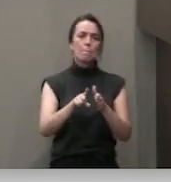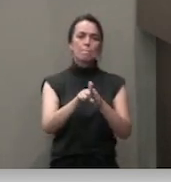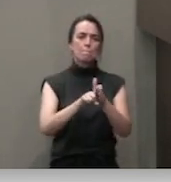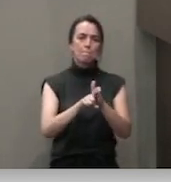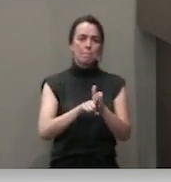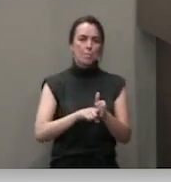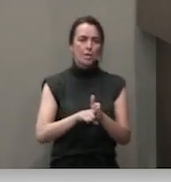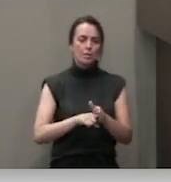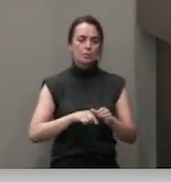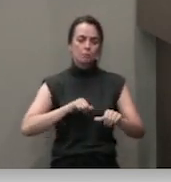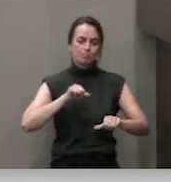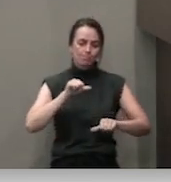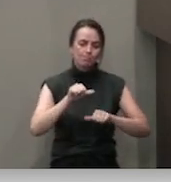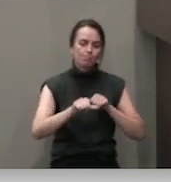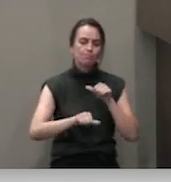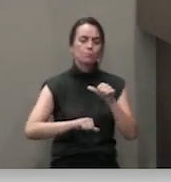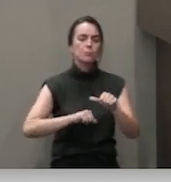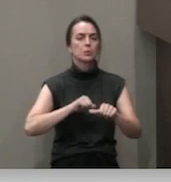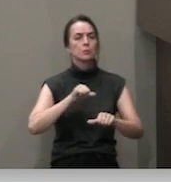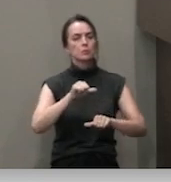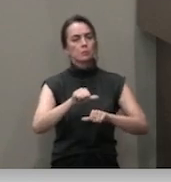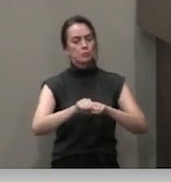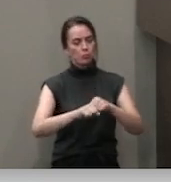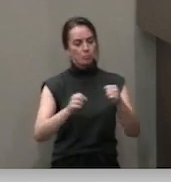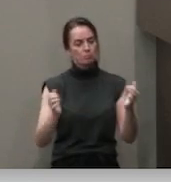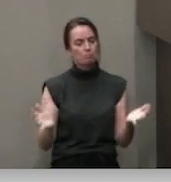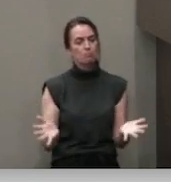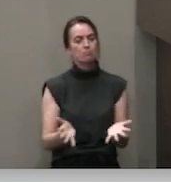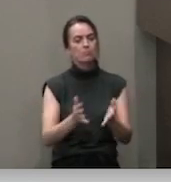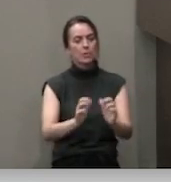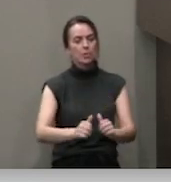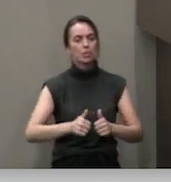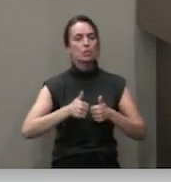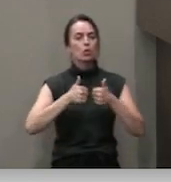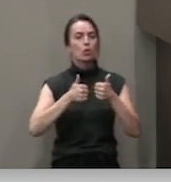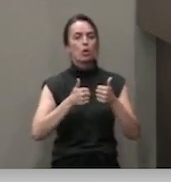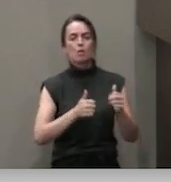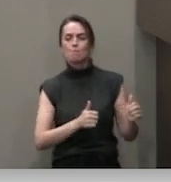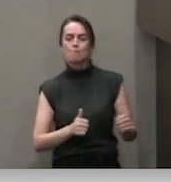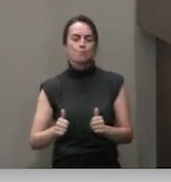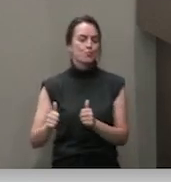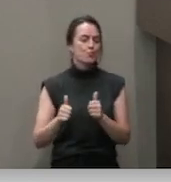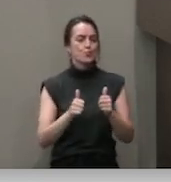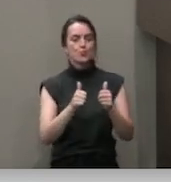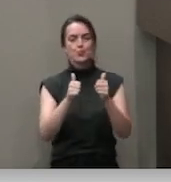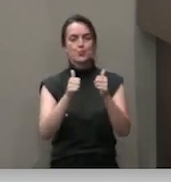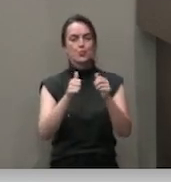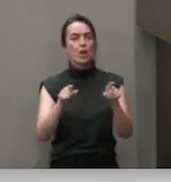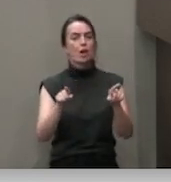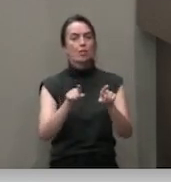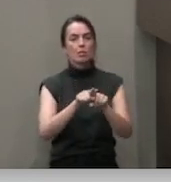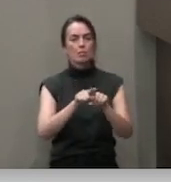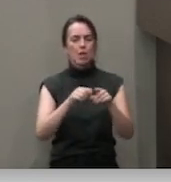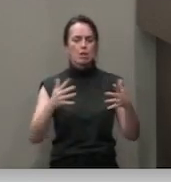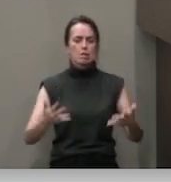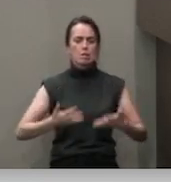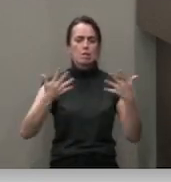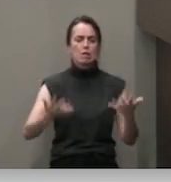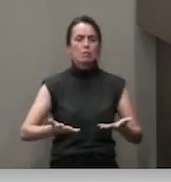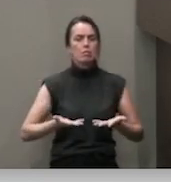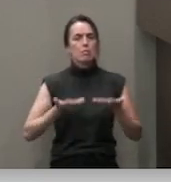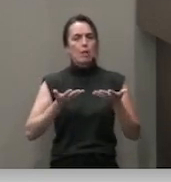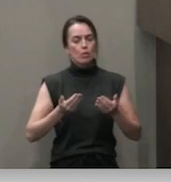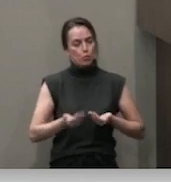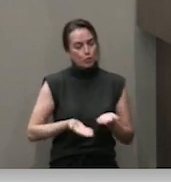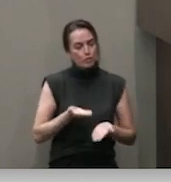transforma ela muda ela melhora ela qualifica e ela engrandece o atendimento que é feito